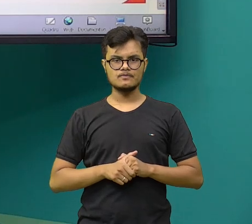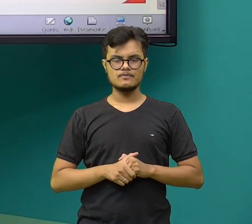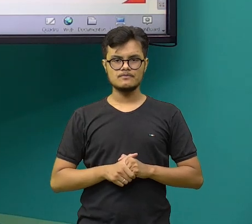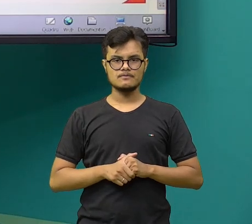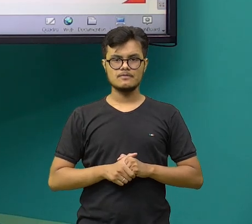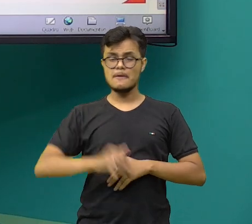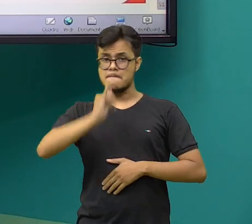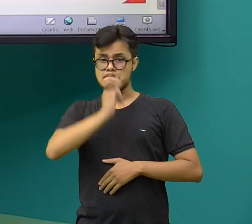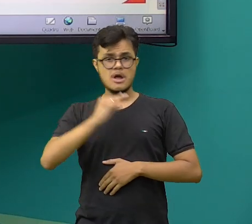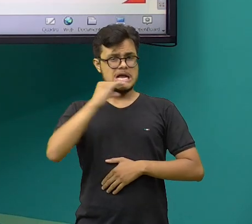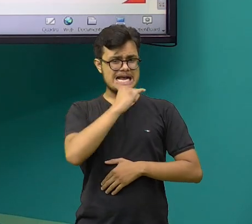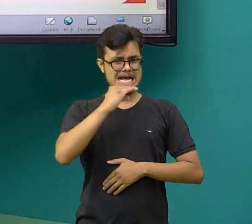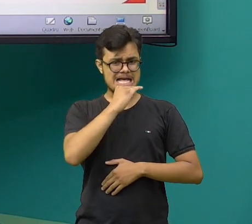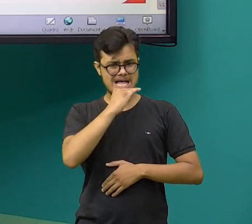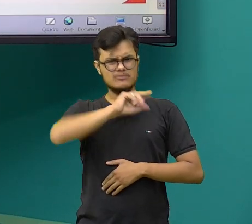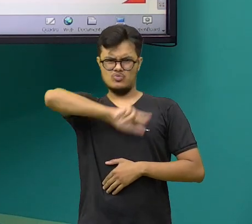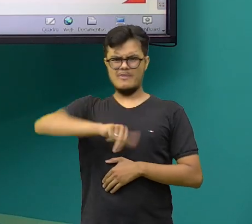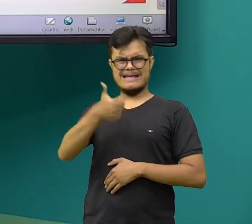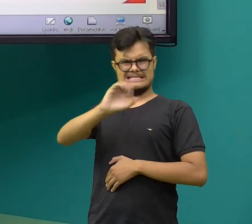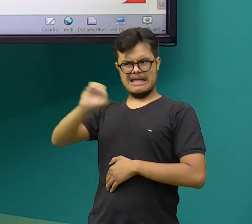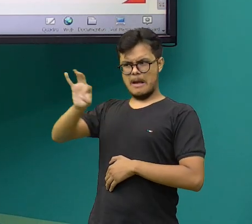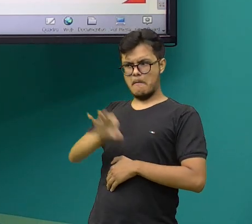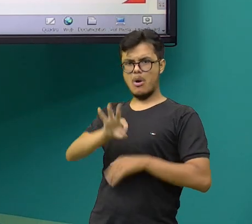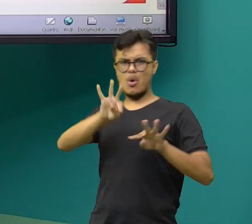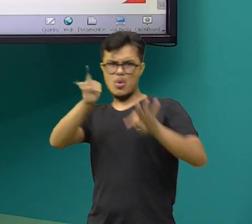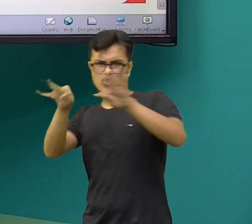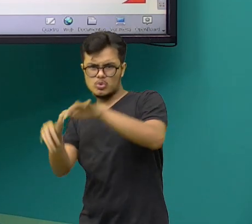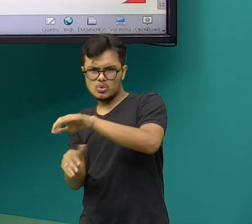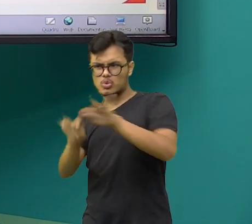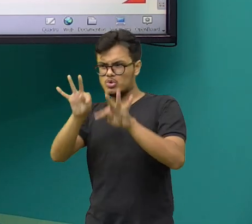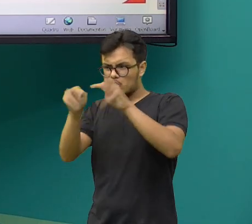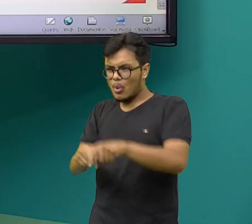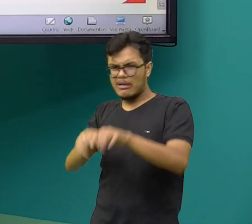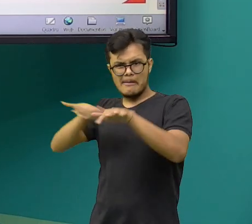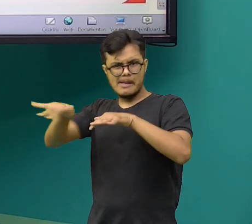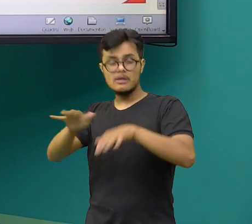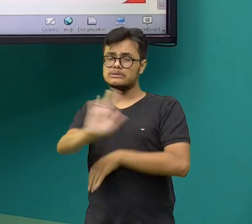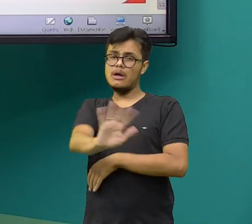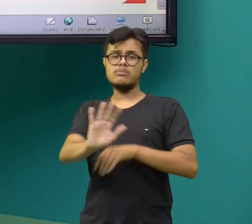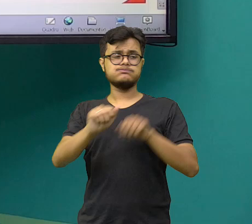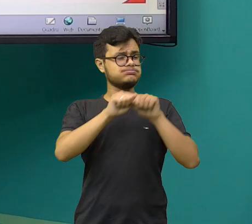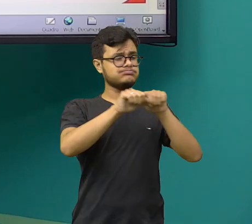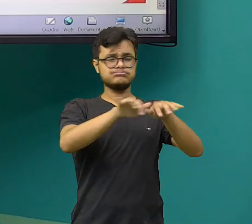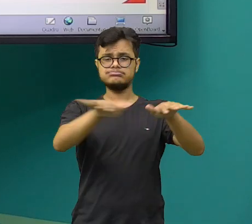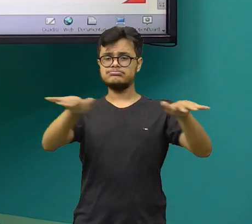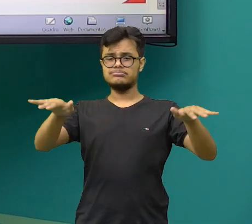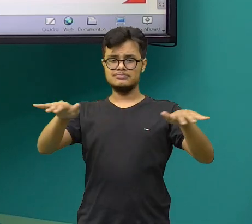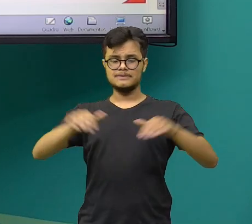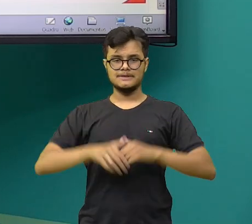esse calor não é convertido totalmente em trabalho, ele é rejeitado para uma fonte